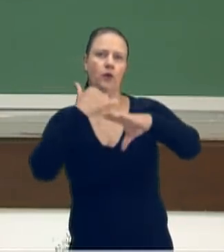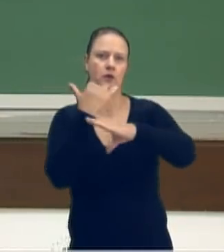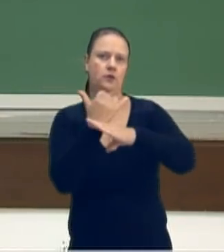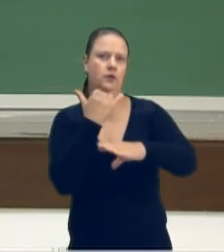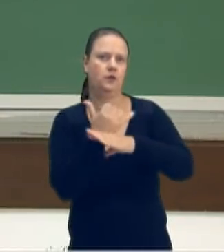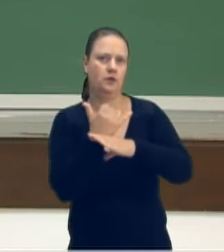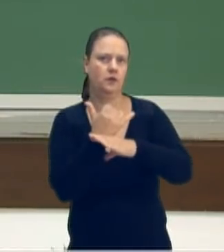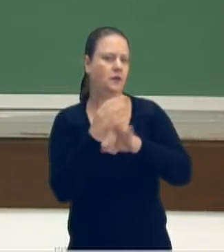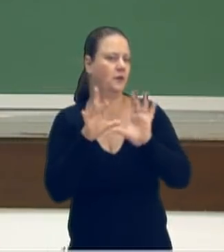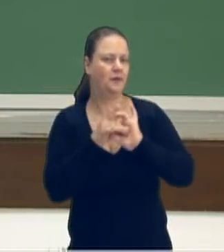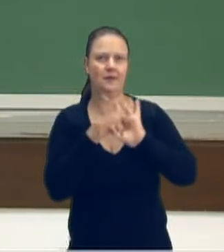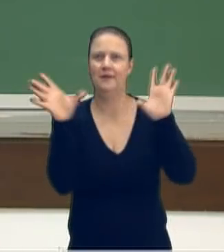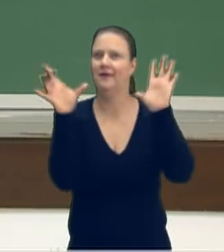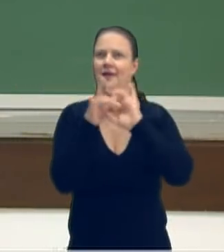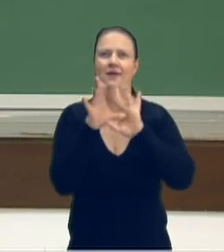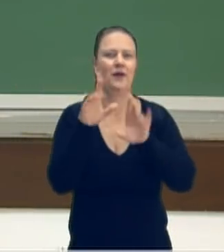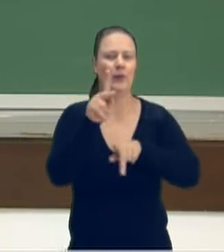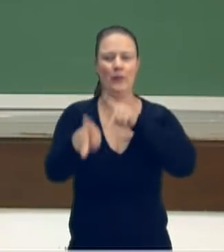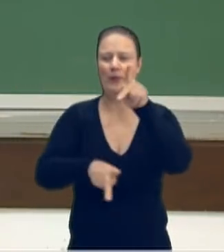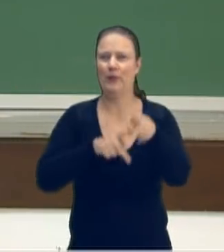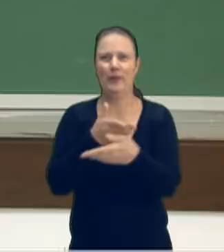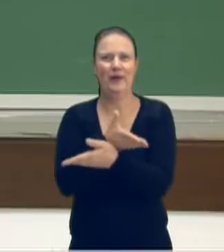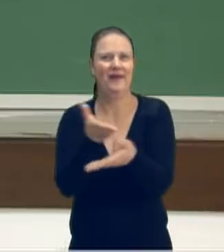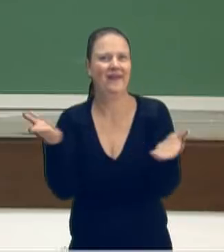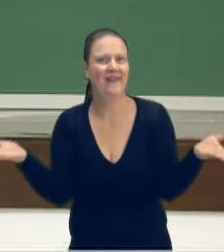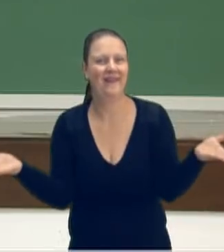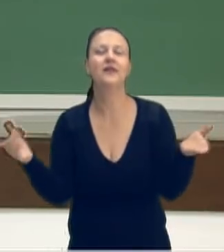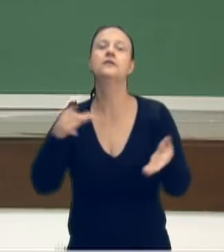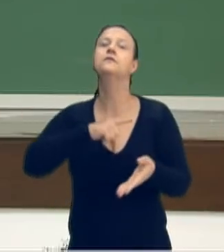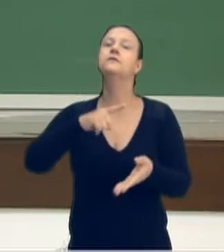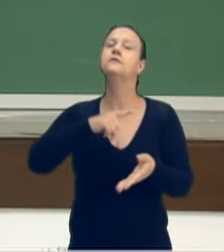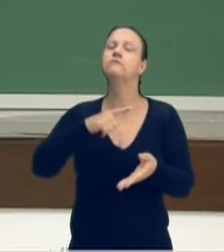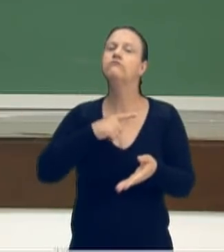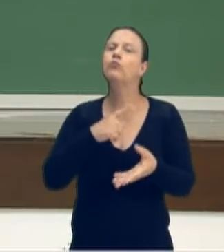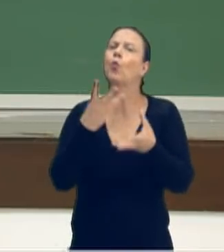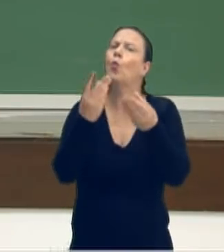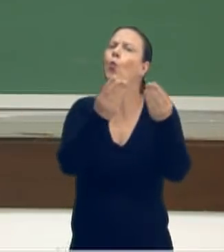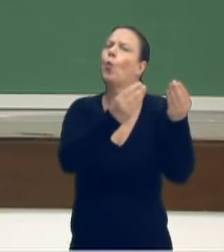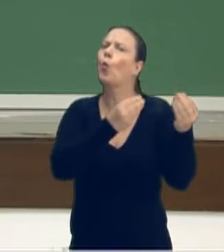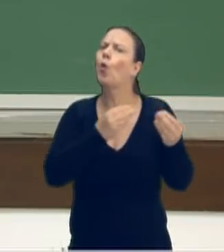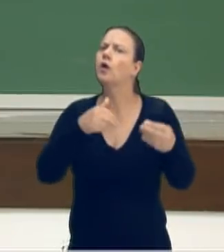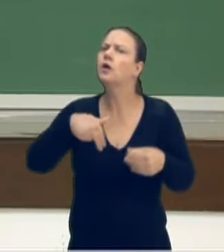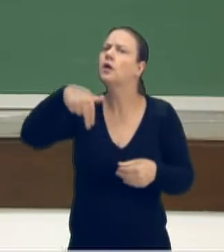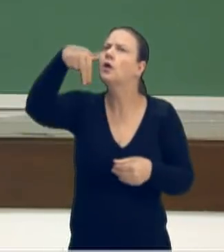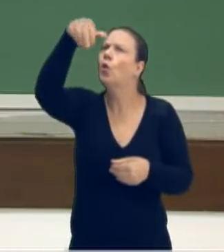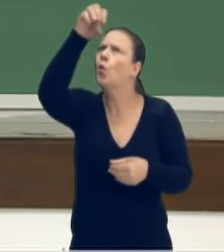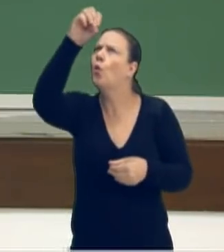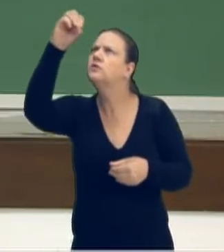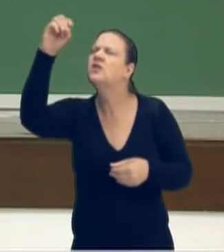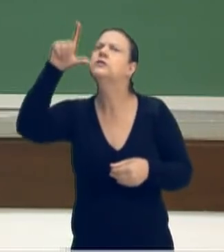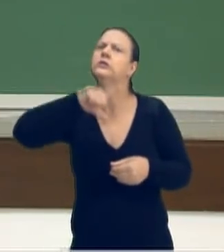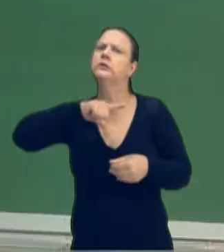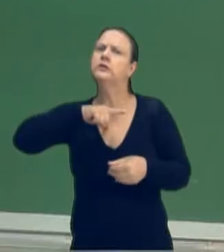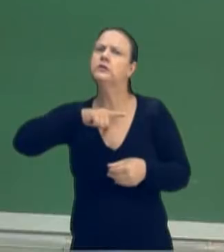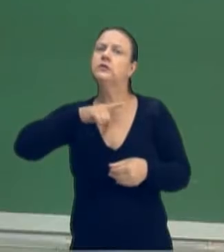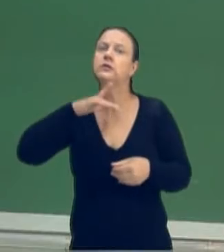é um domínio público, um espaço aberto para todos. Existem muitos plantios no Nordeste, no Ceará, que eu pude